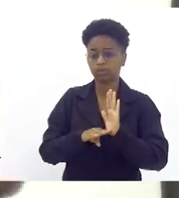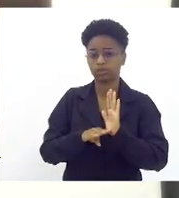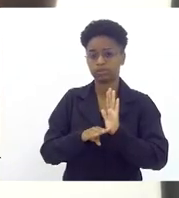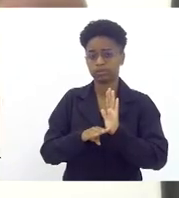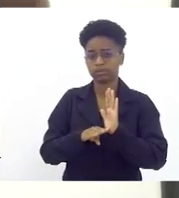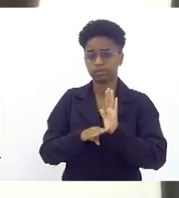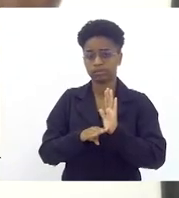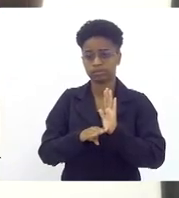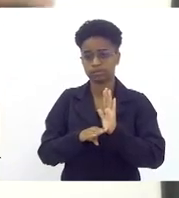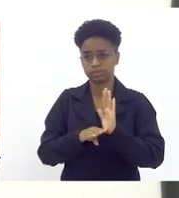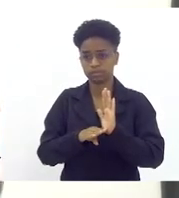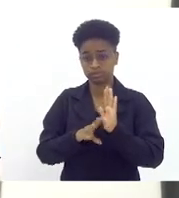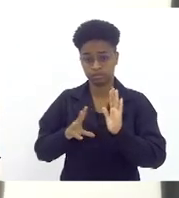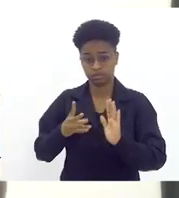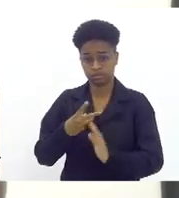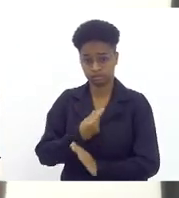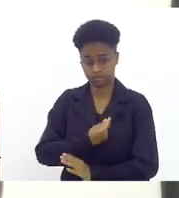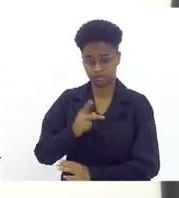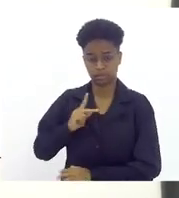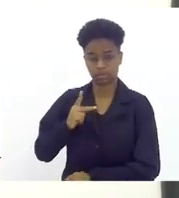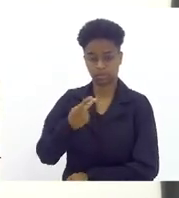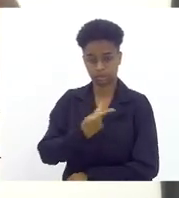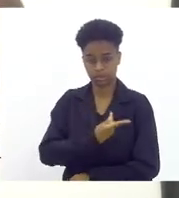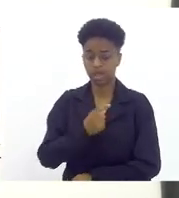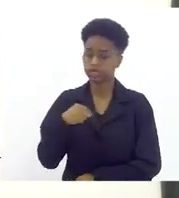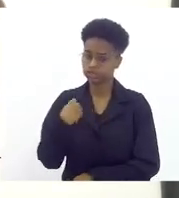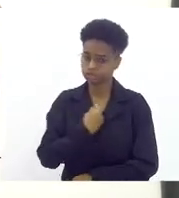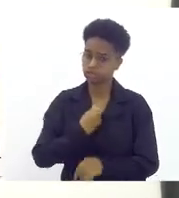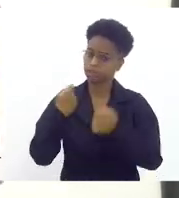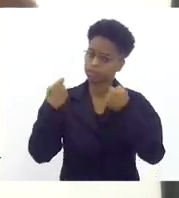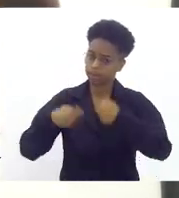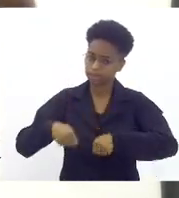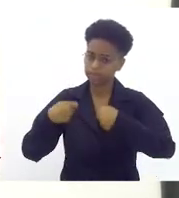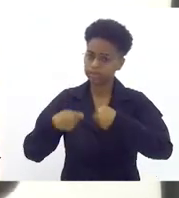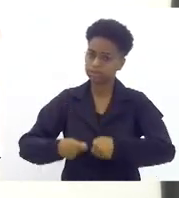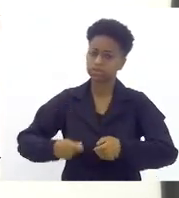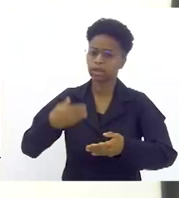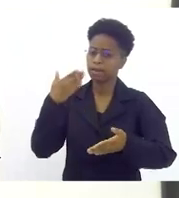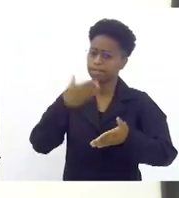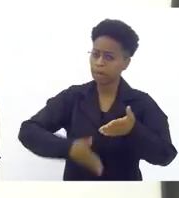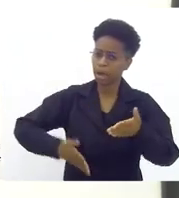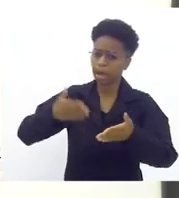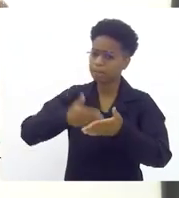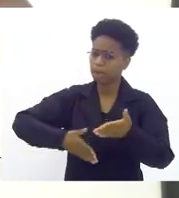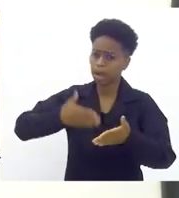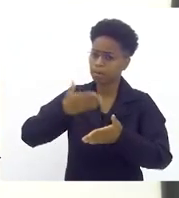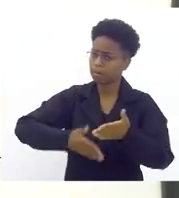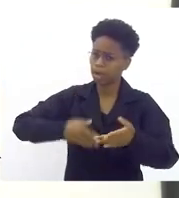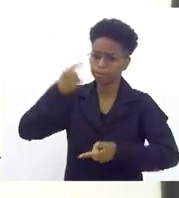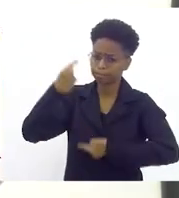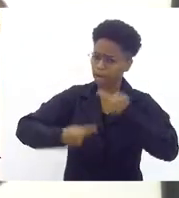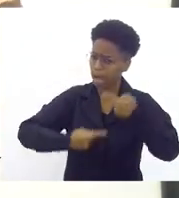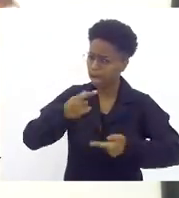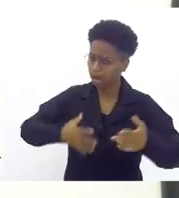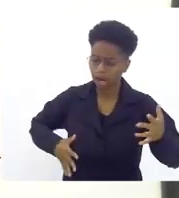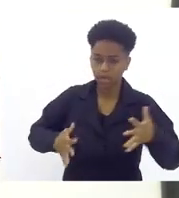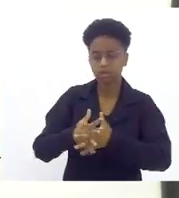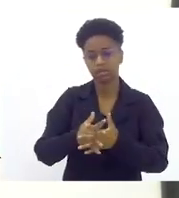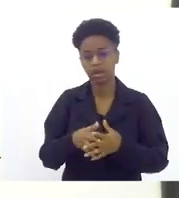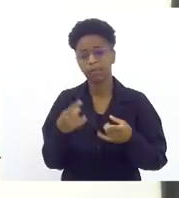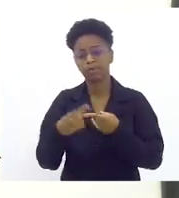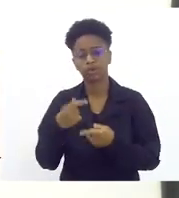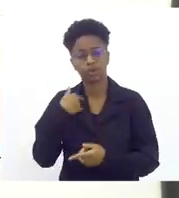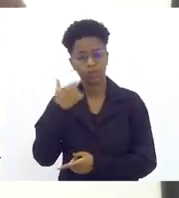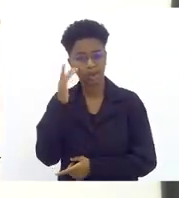dos transvestis e transexuais. Nós precisamos enfrentar esse debate, que eu ainda acho que, no